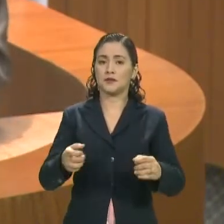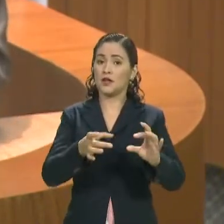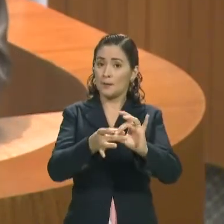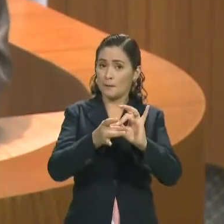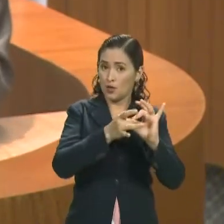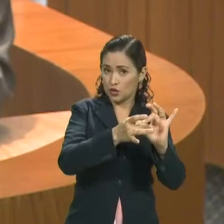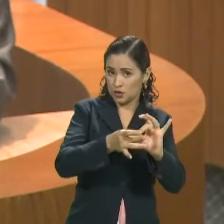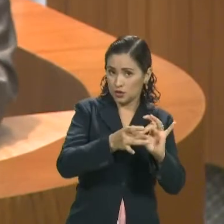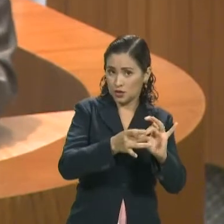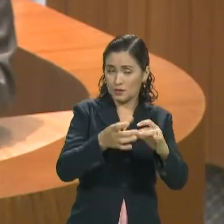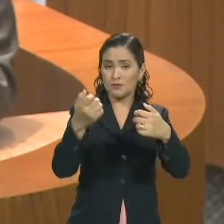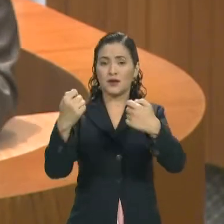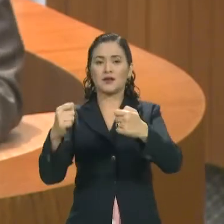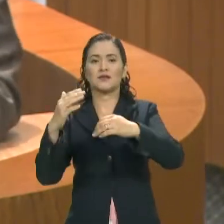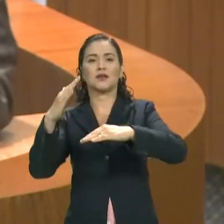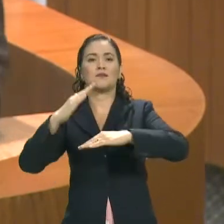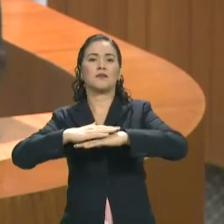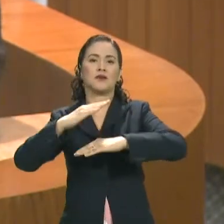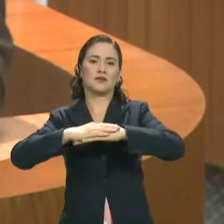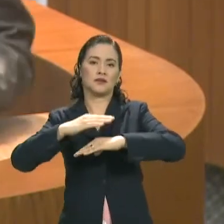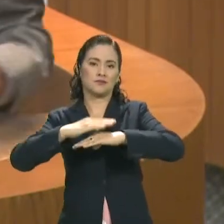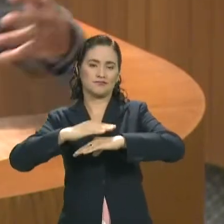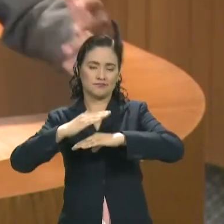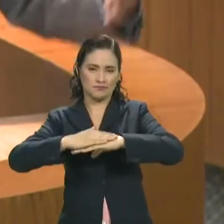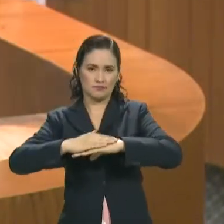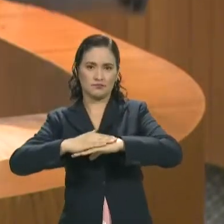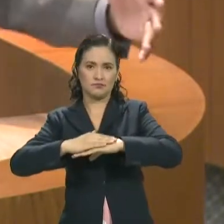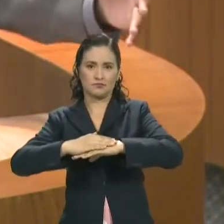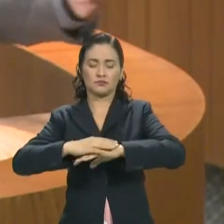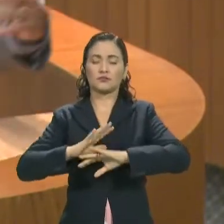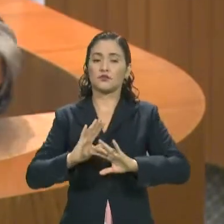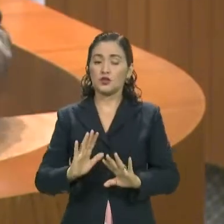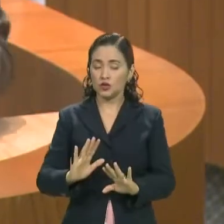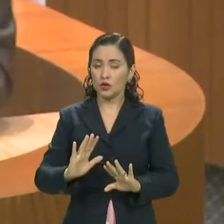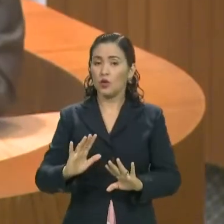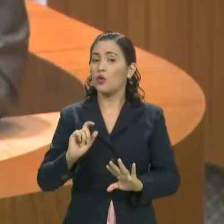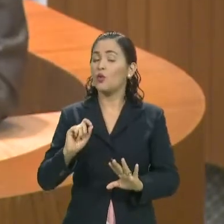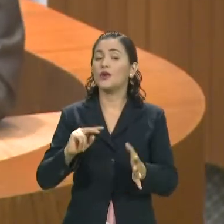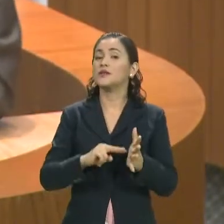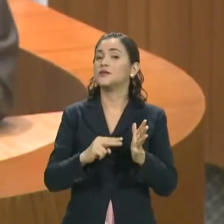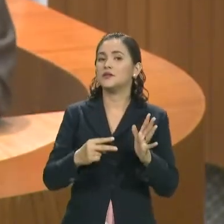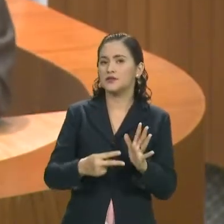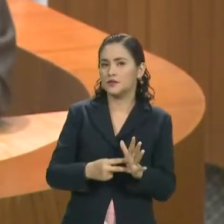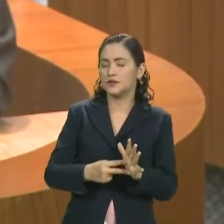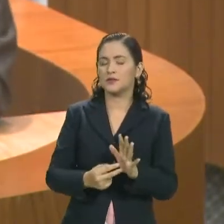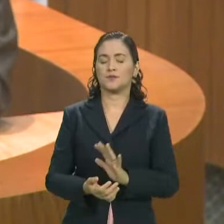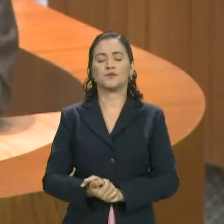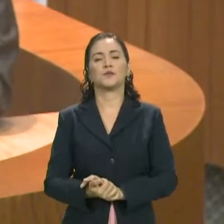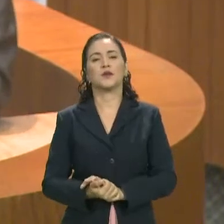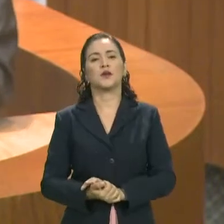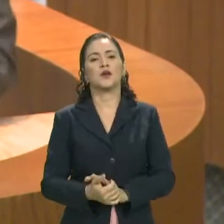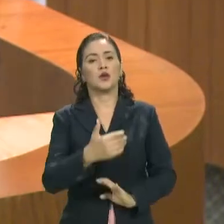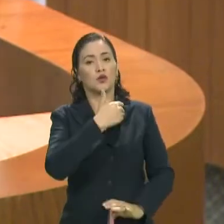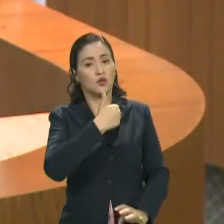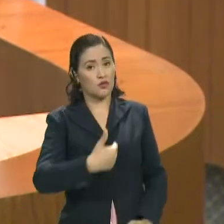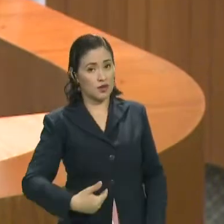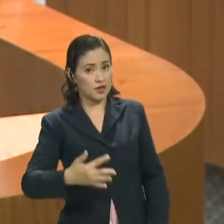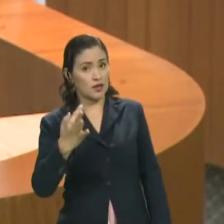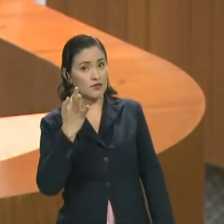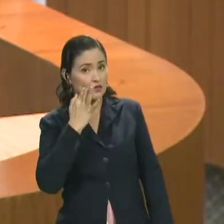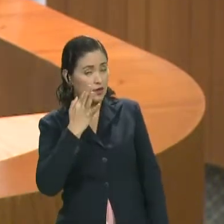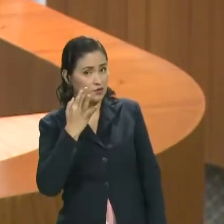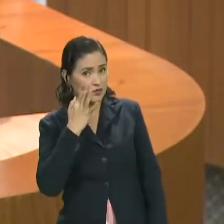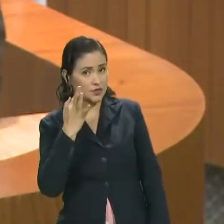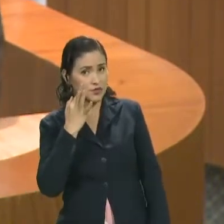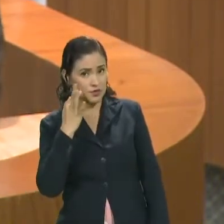significa que o poder executivo, governador Flávio Dino, com toda a força que tem, ele não pode chegar lá